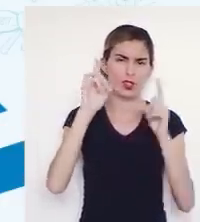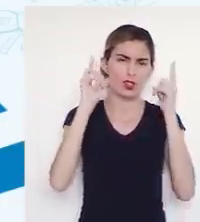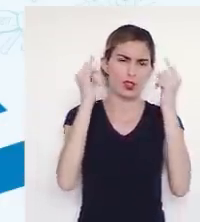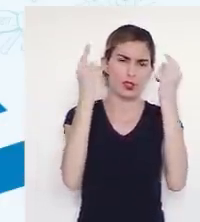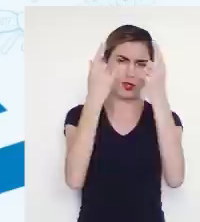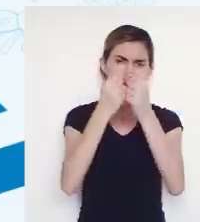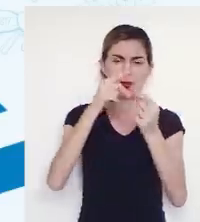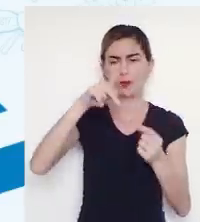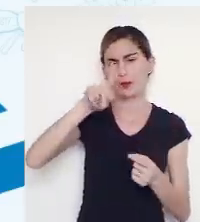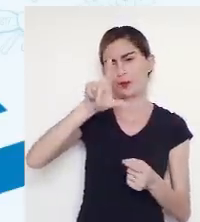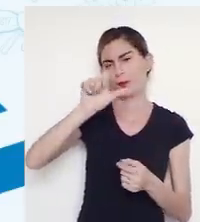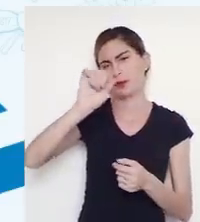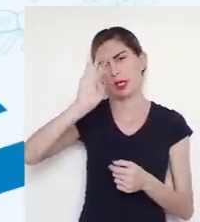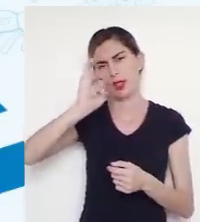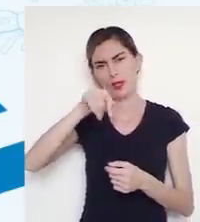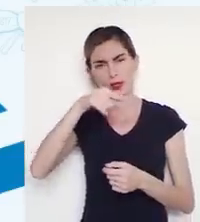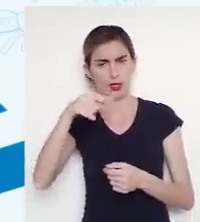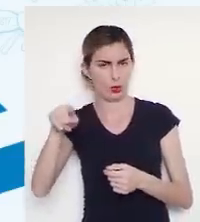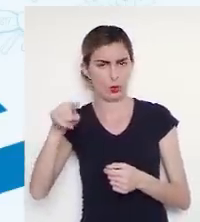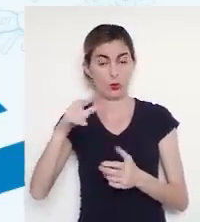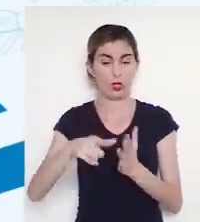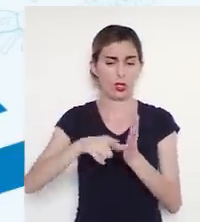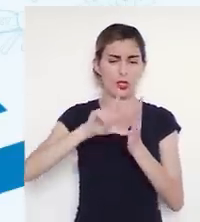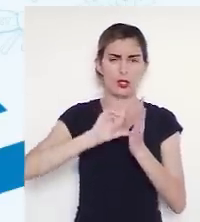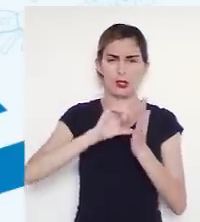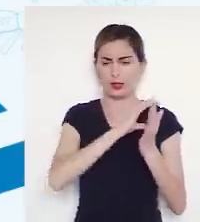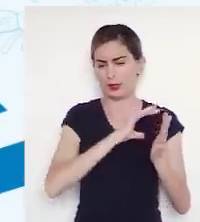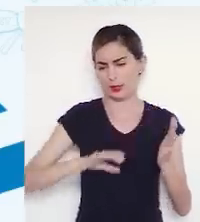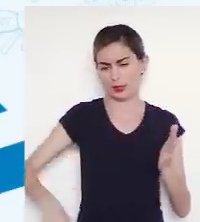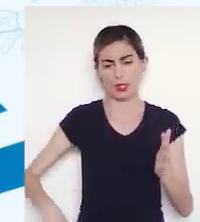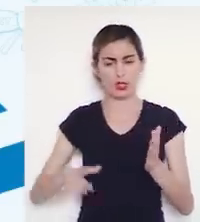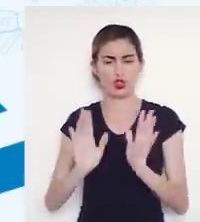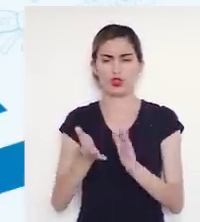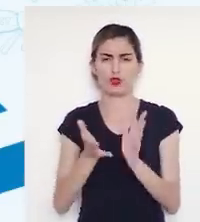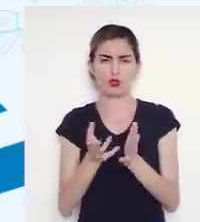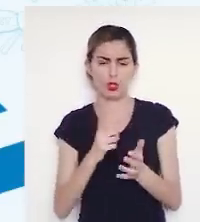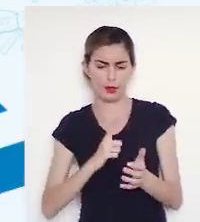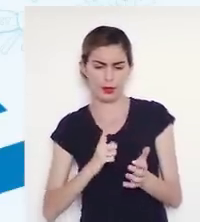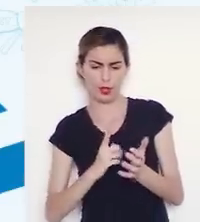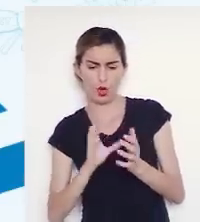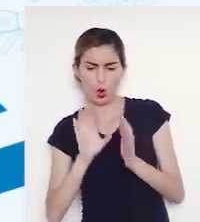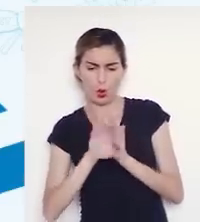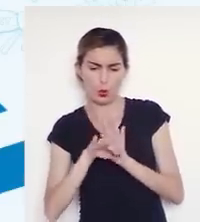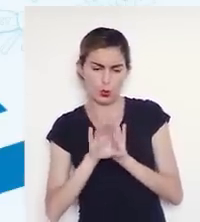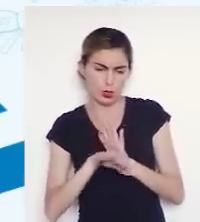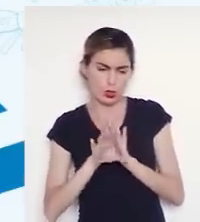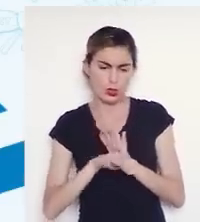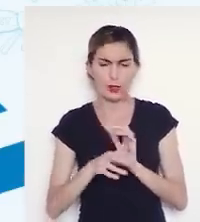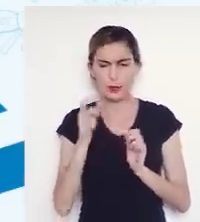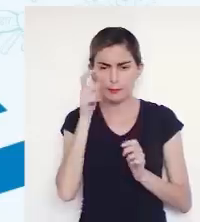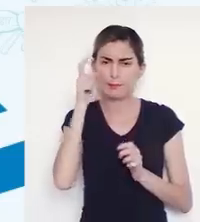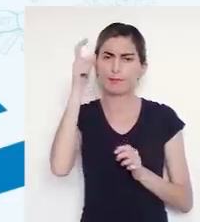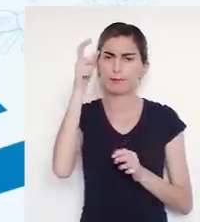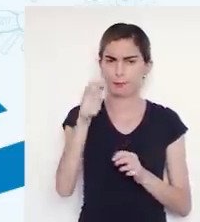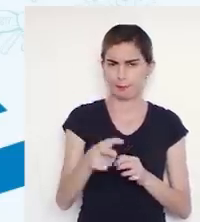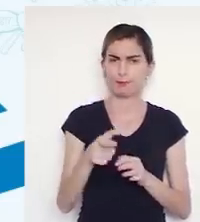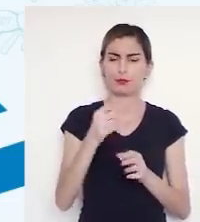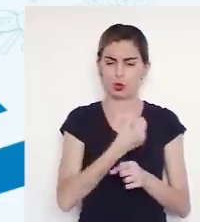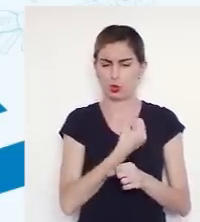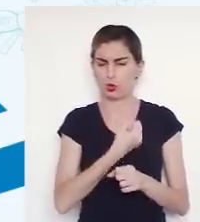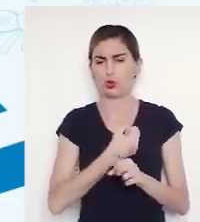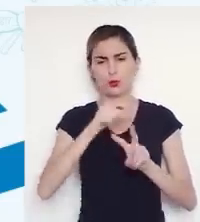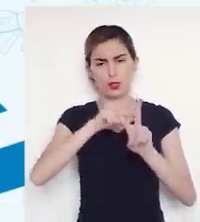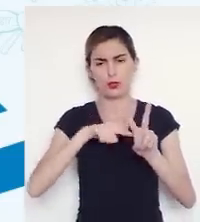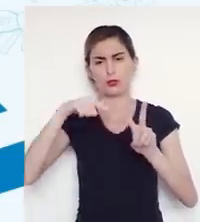grego Platão. Ali, antes de Cristo, ele já tinha uma concepção muito interessante sobre os